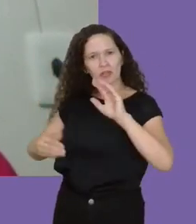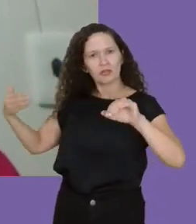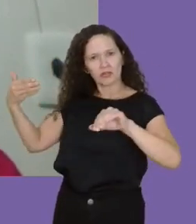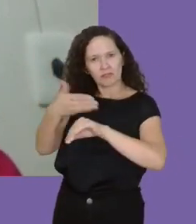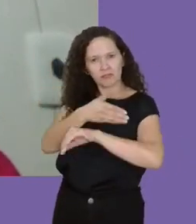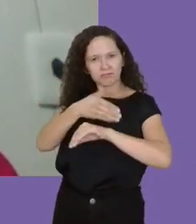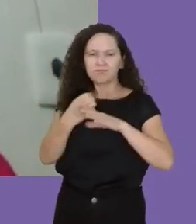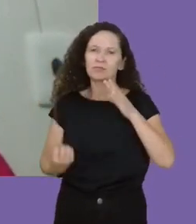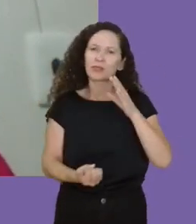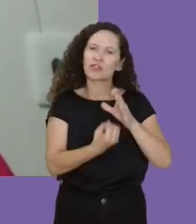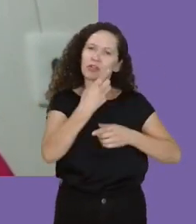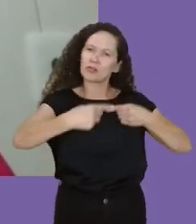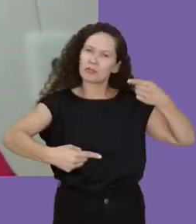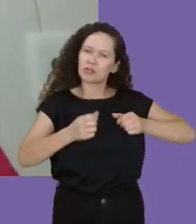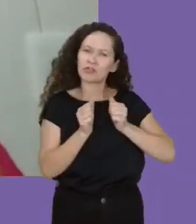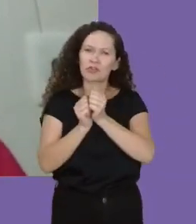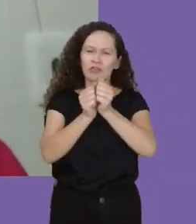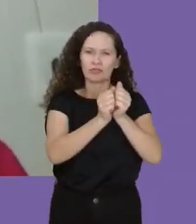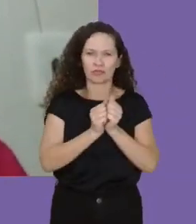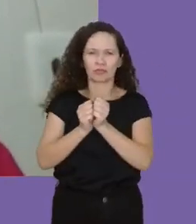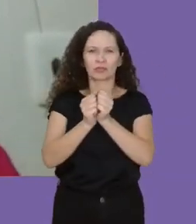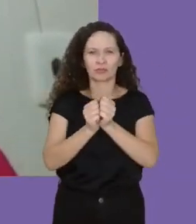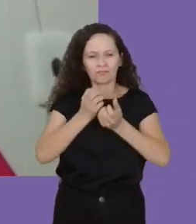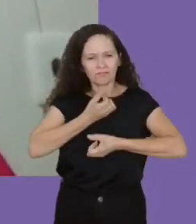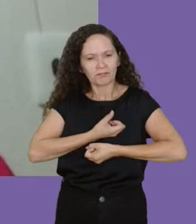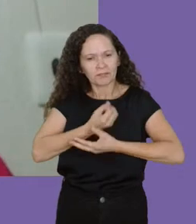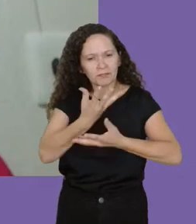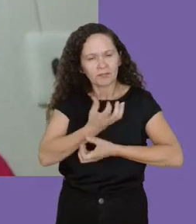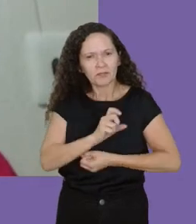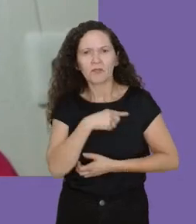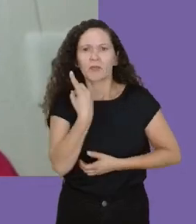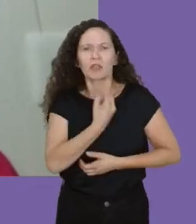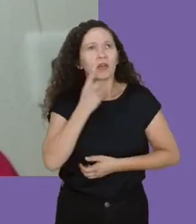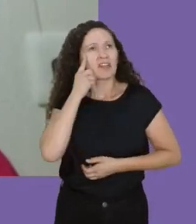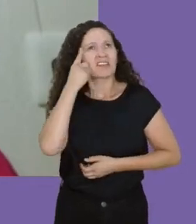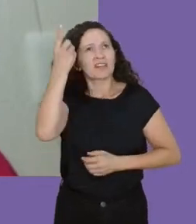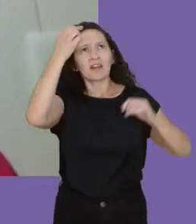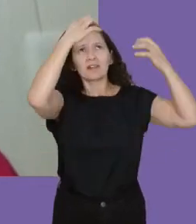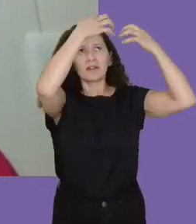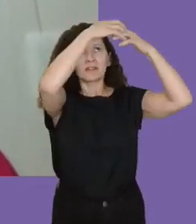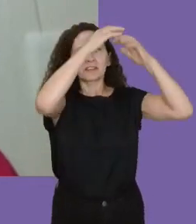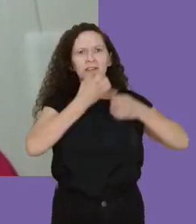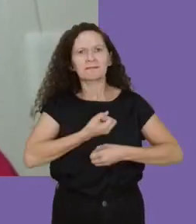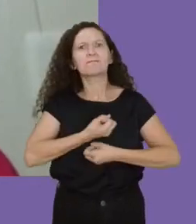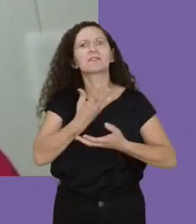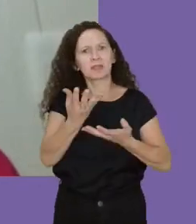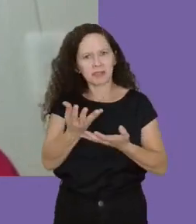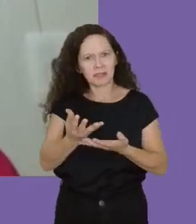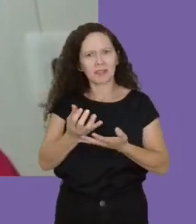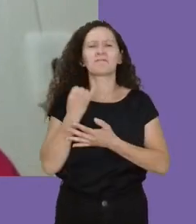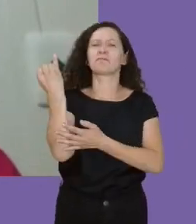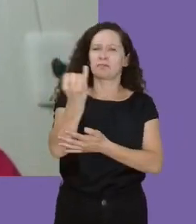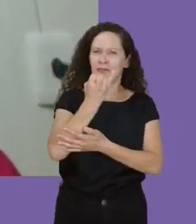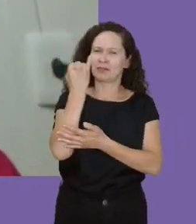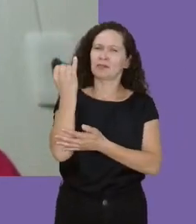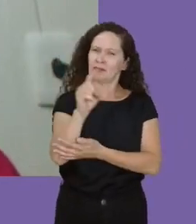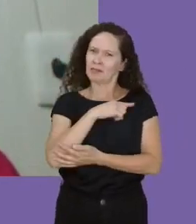de construir a política, de, né, expressar nossas ideias, é